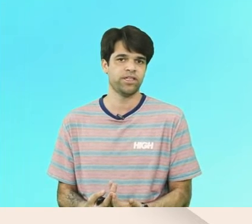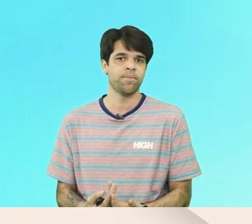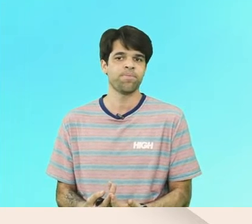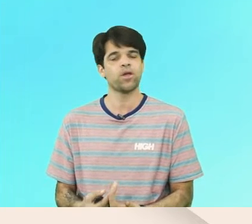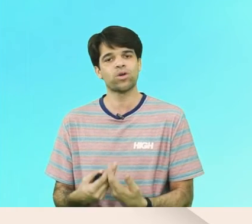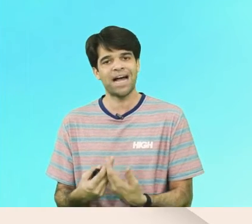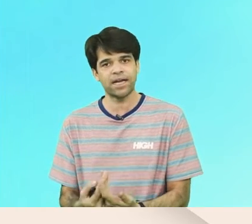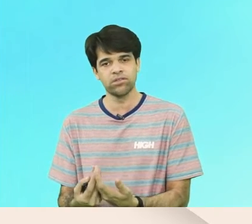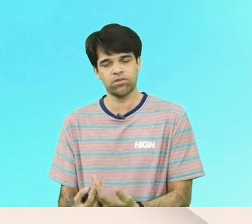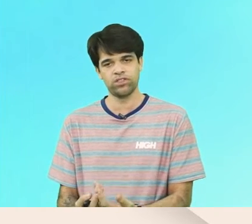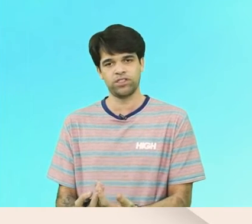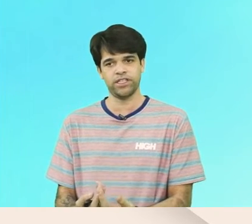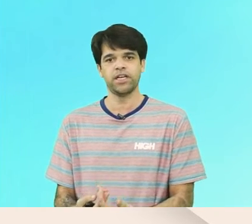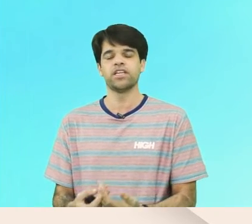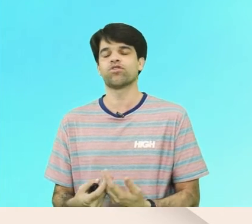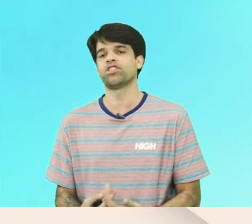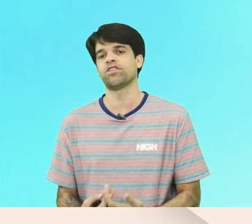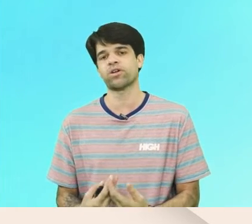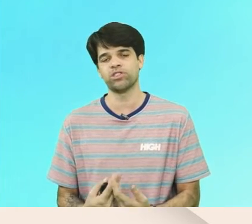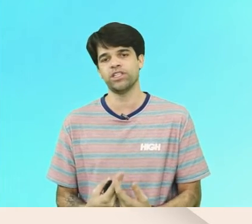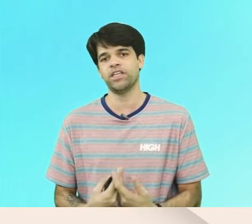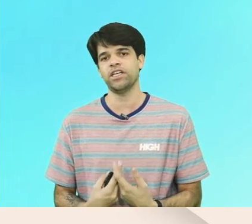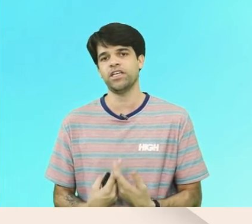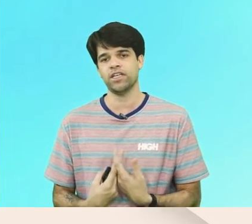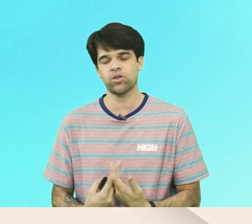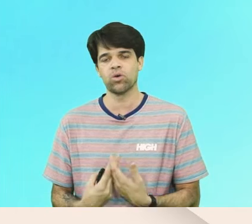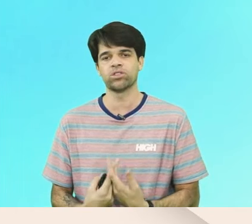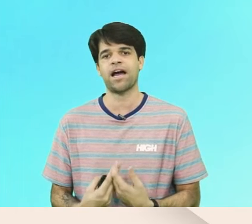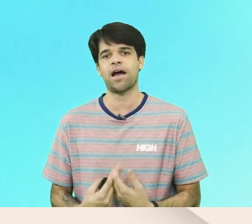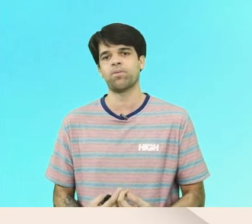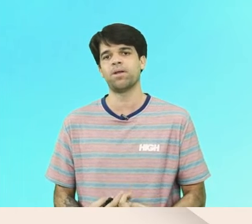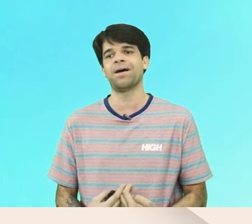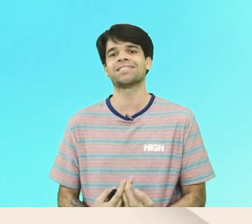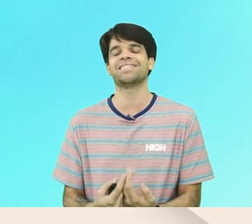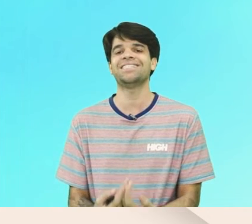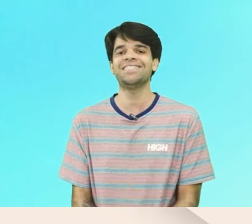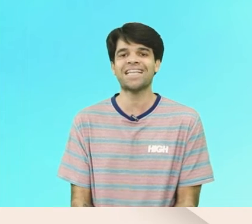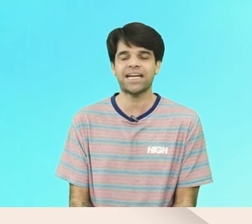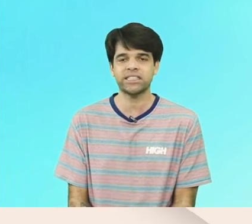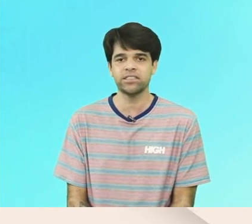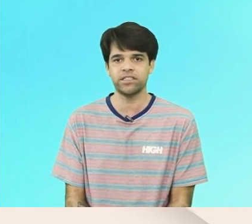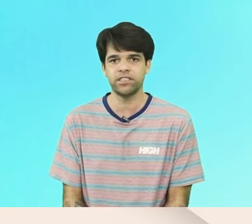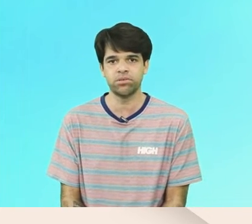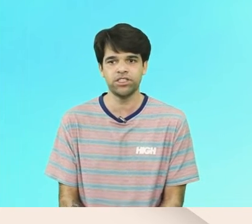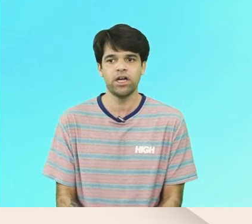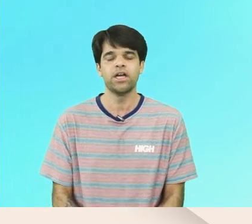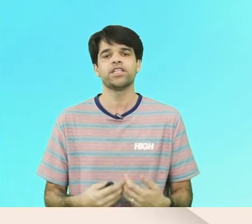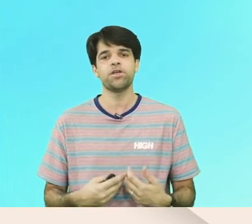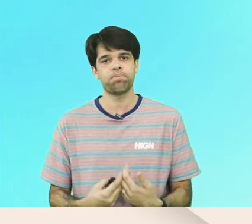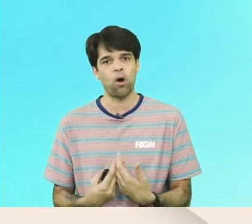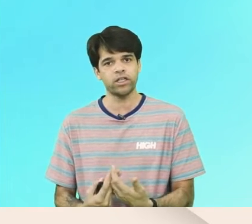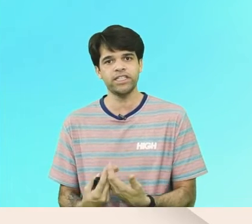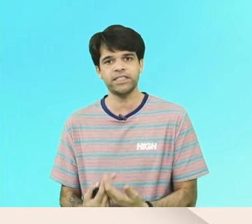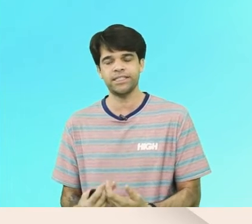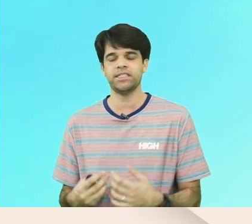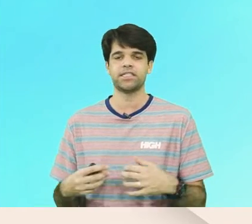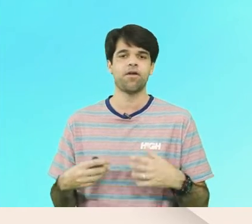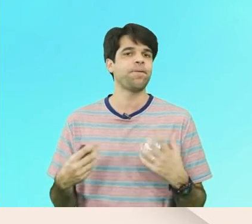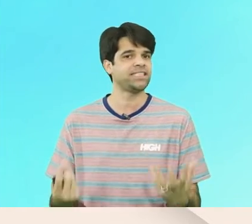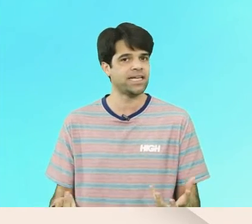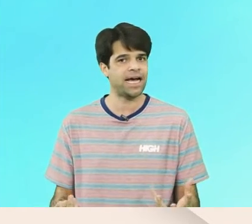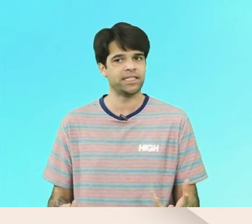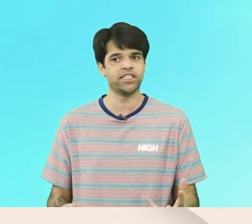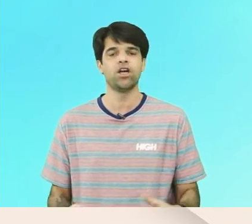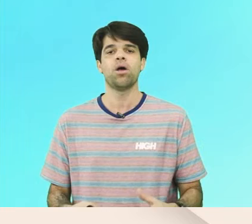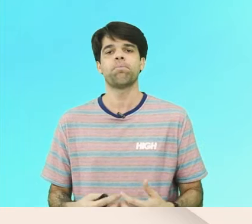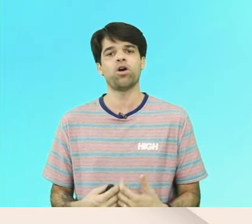para você. Eu garanto a você que você vai conseguir encontrar problemáticas interessantíssimas que podem sim